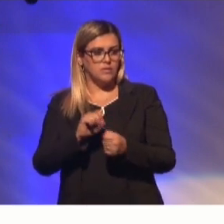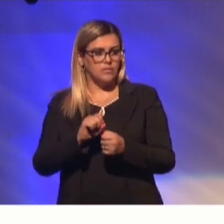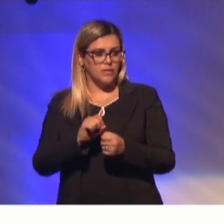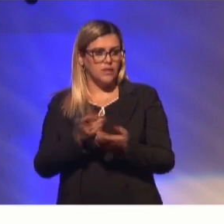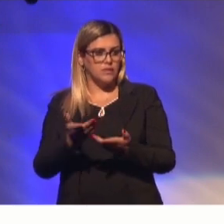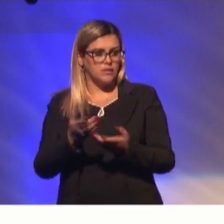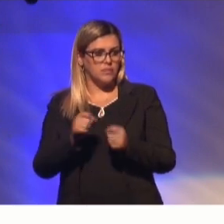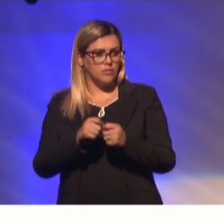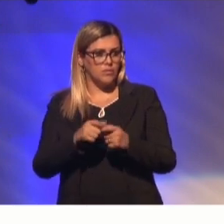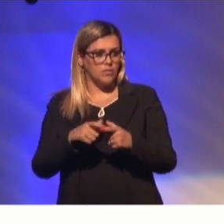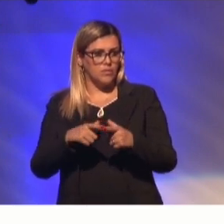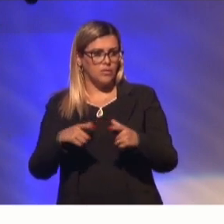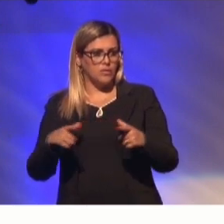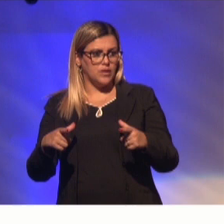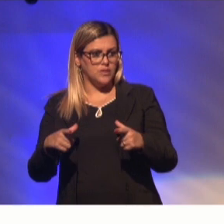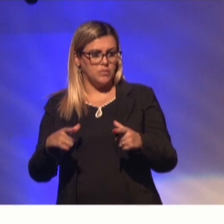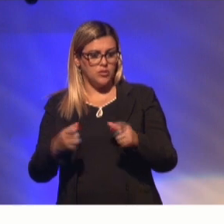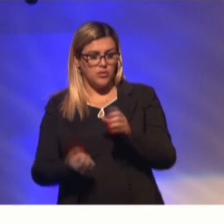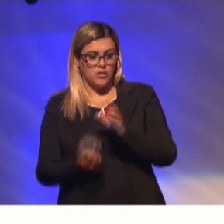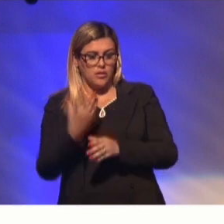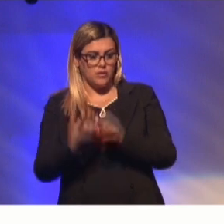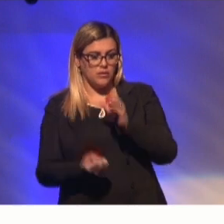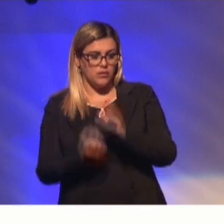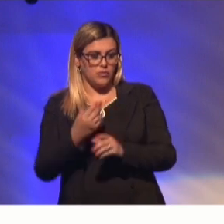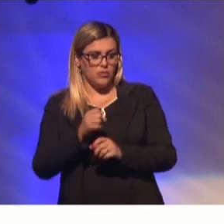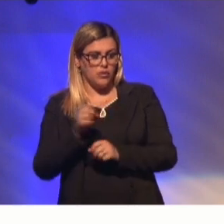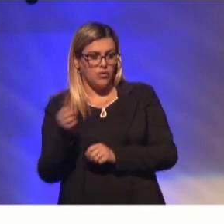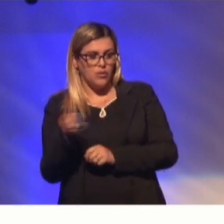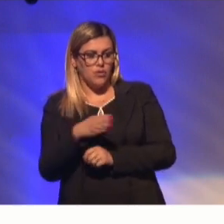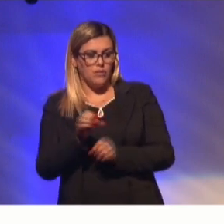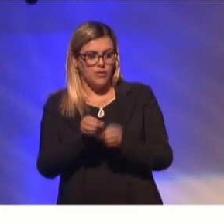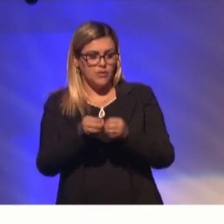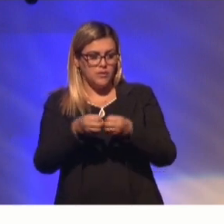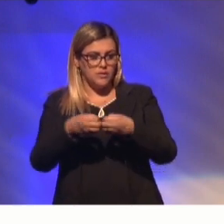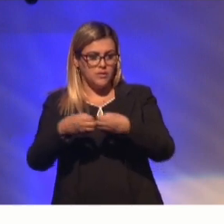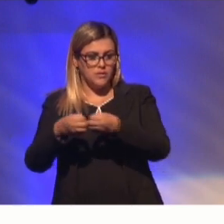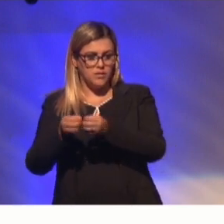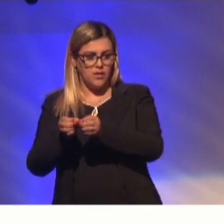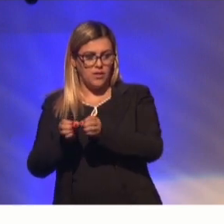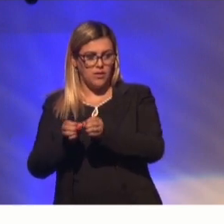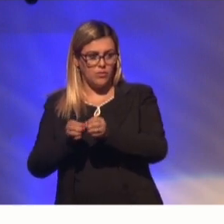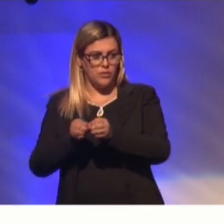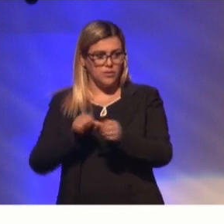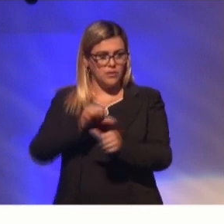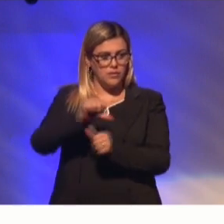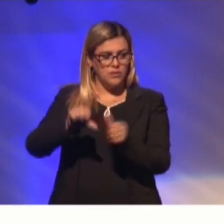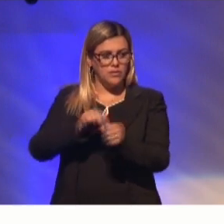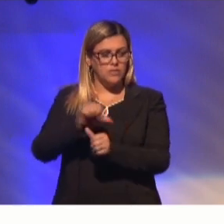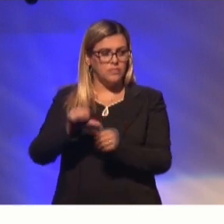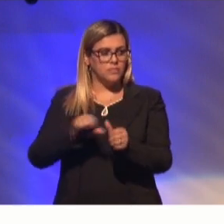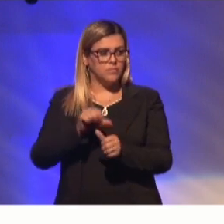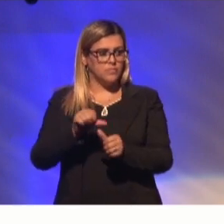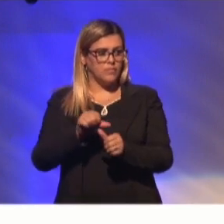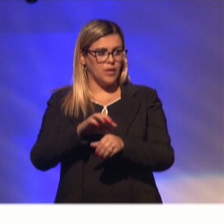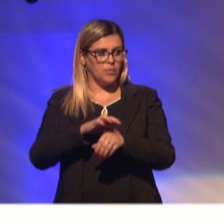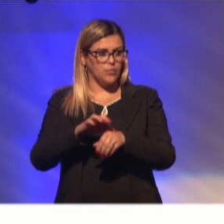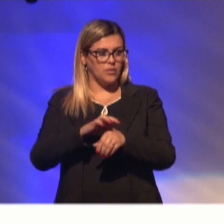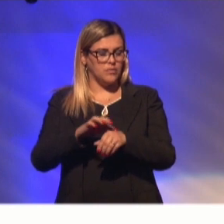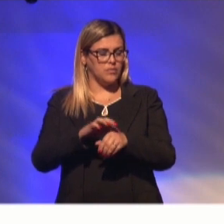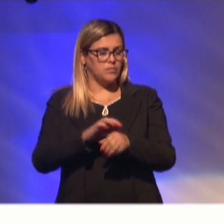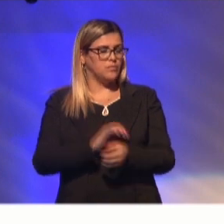o crescimento de novas células e com isso promovendo a remodelação